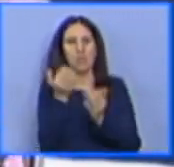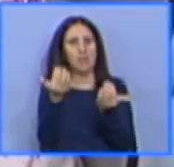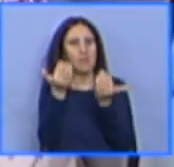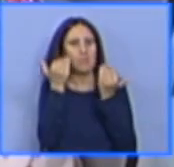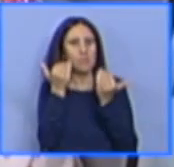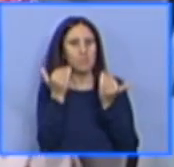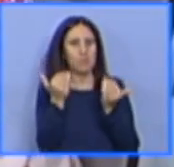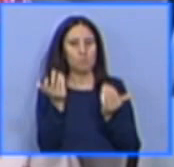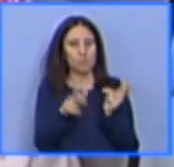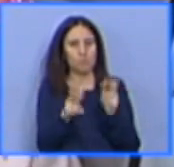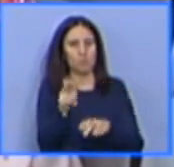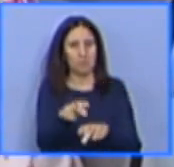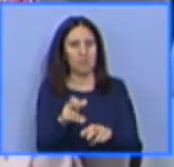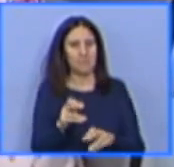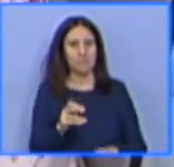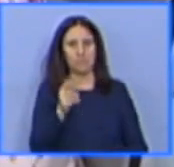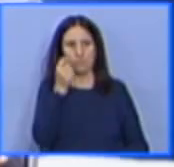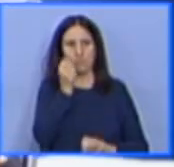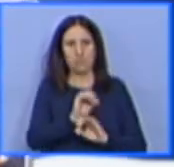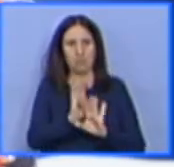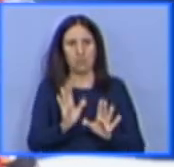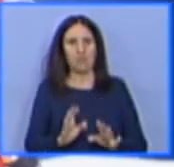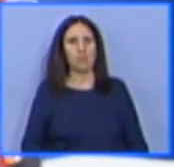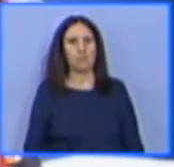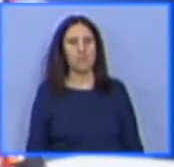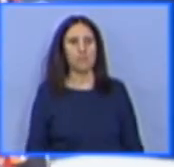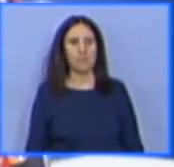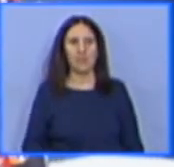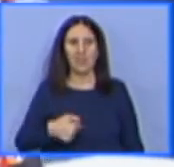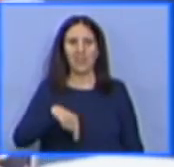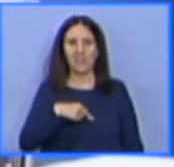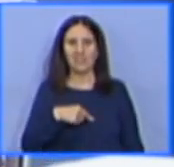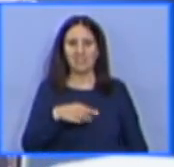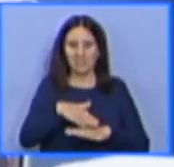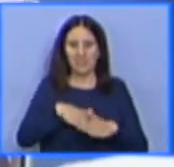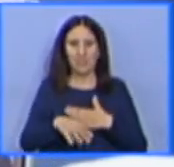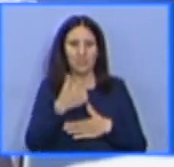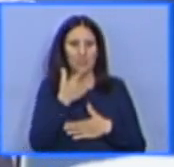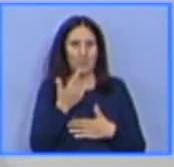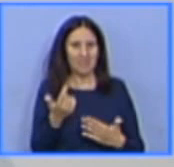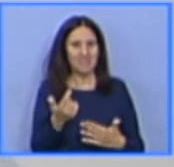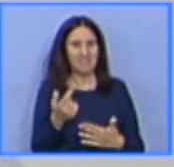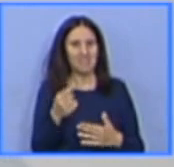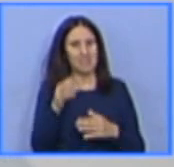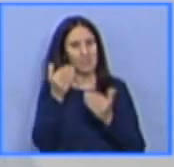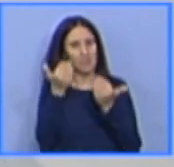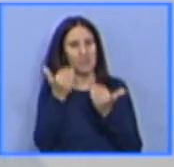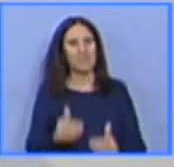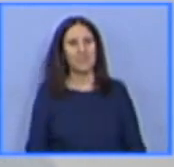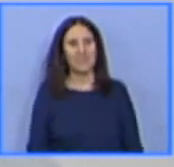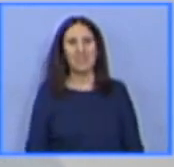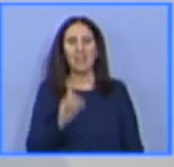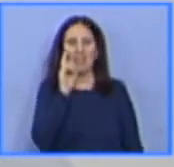informações que surgem, não é? Portanto, daí a nossa grande ação, não é? Fátima, exatamente. Fátima